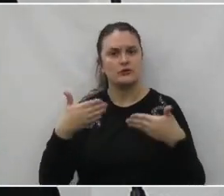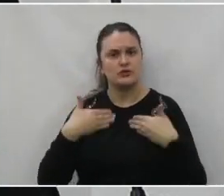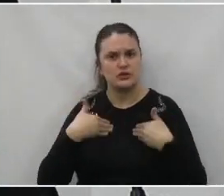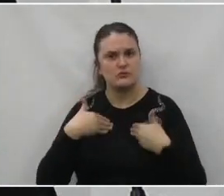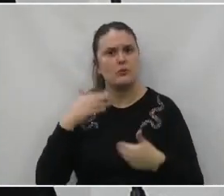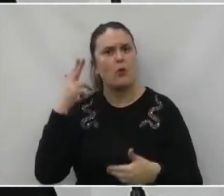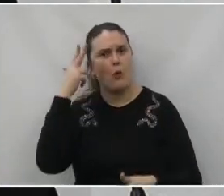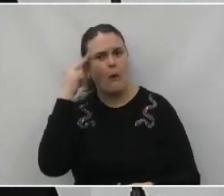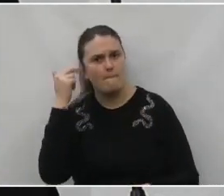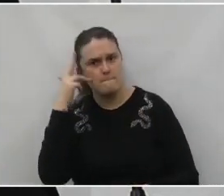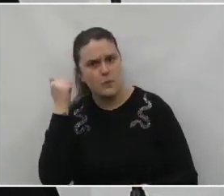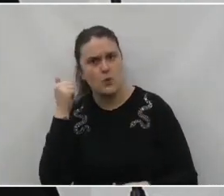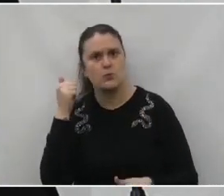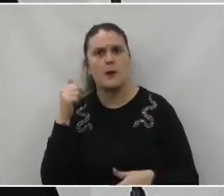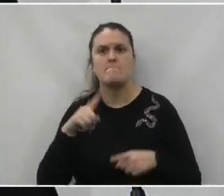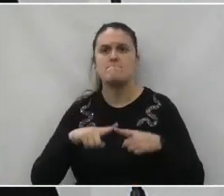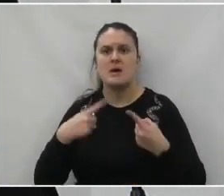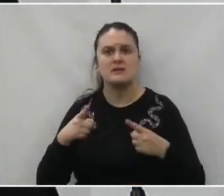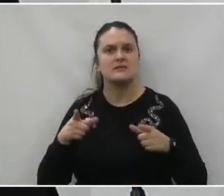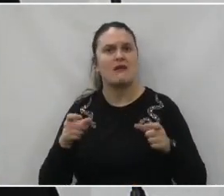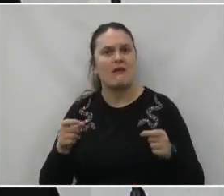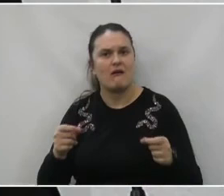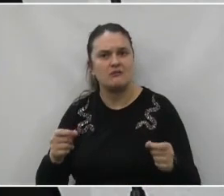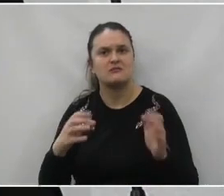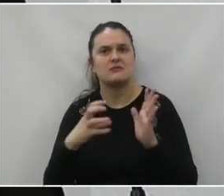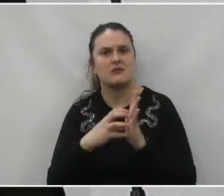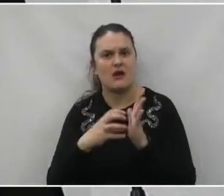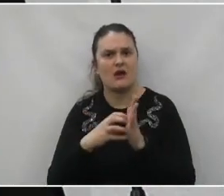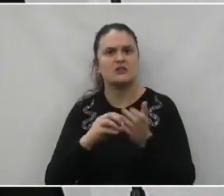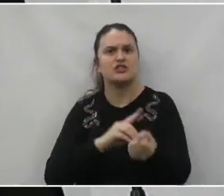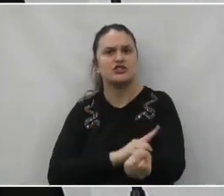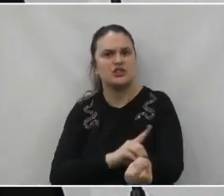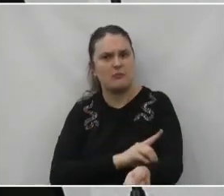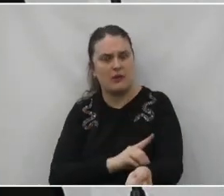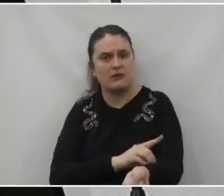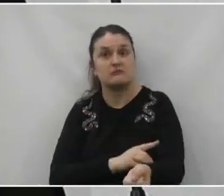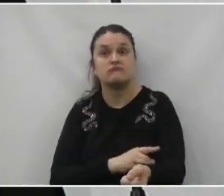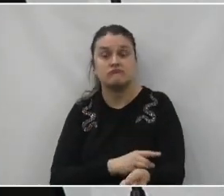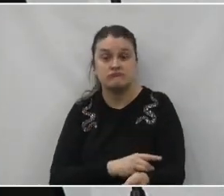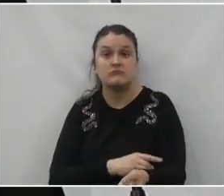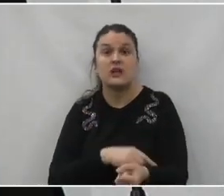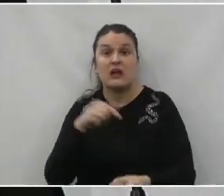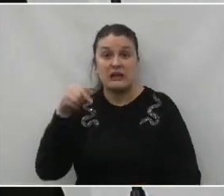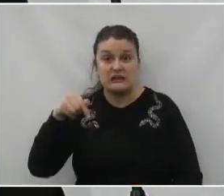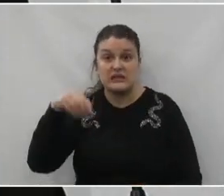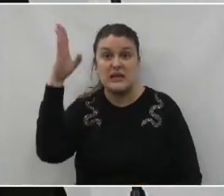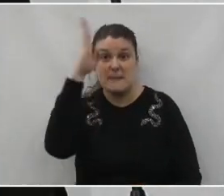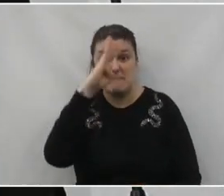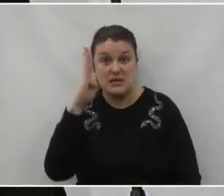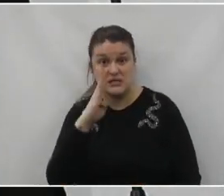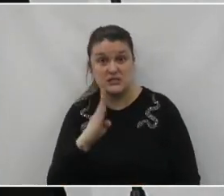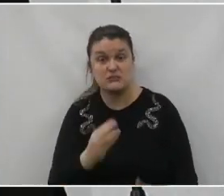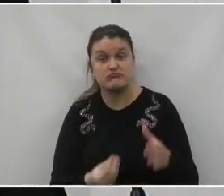em criança do que o câncer, a AIDS, a diabetes juntos. Com tanta incidência, o Brasil instituiu a